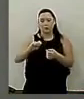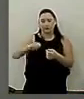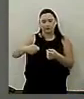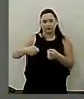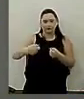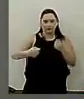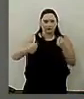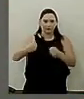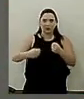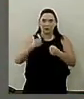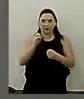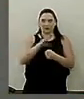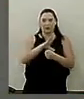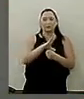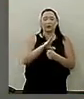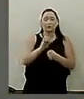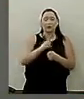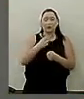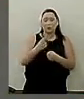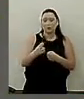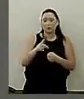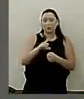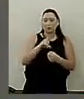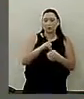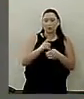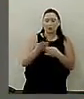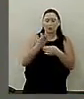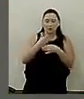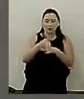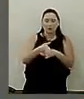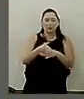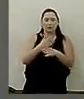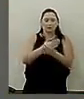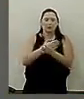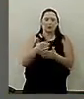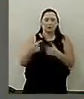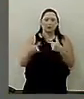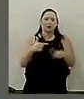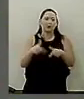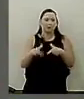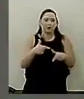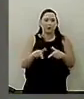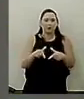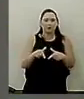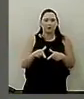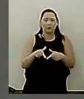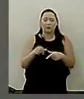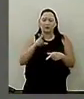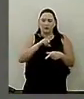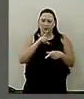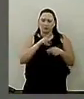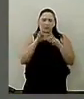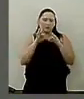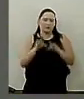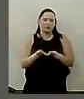sair de casa, ou quando Ele entra na sua jornada, pode ter